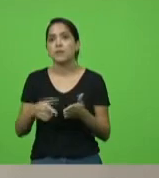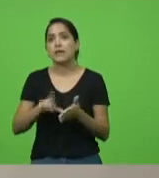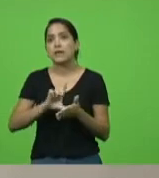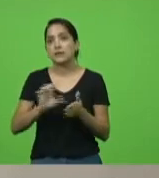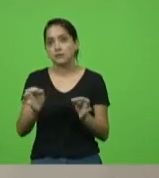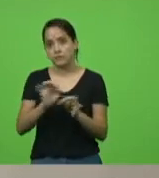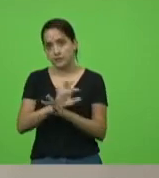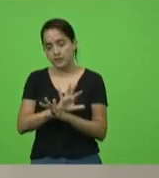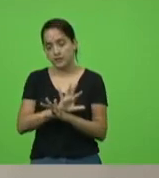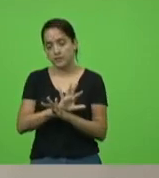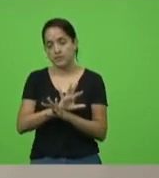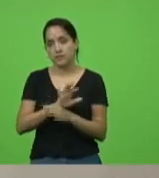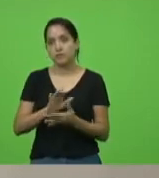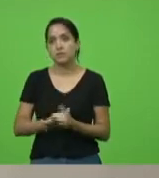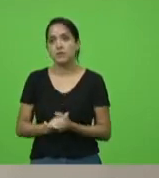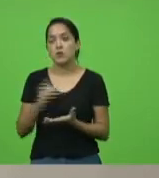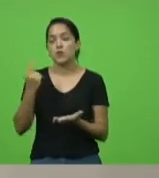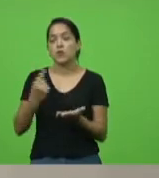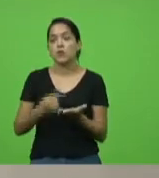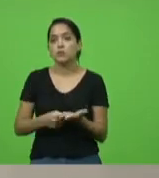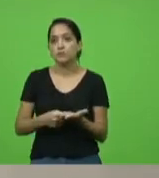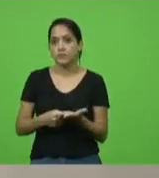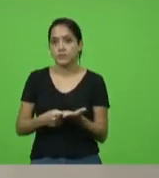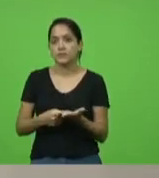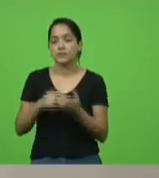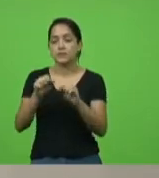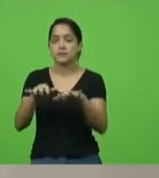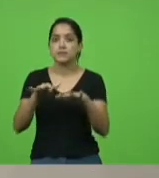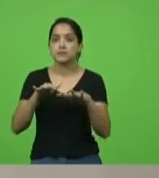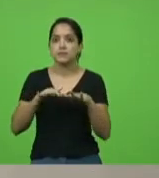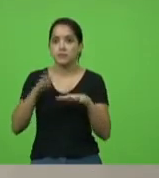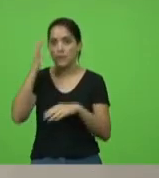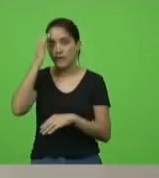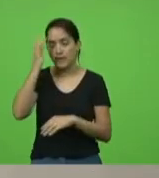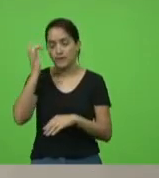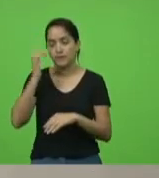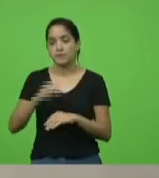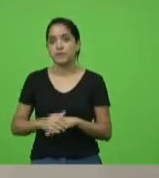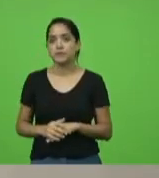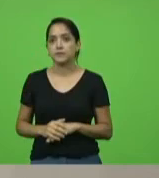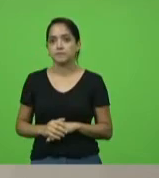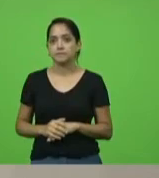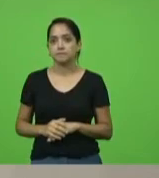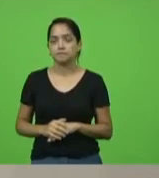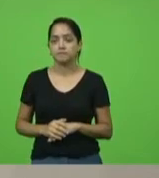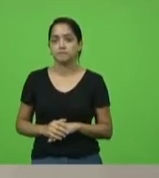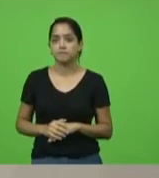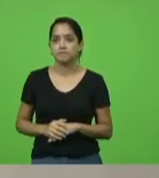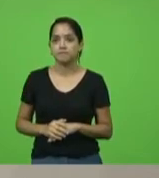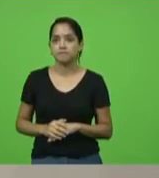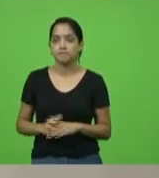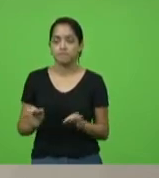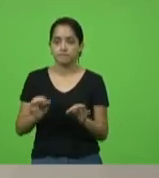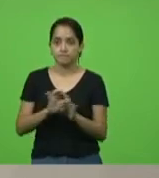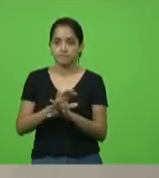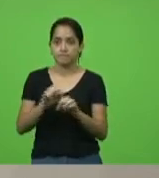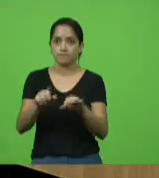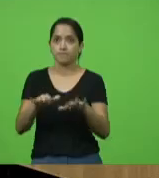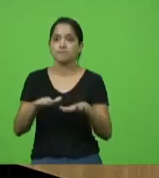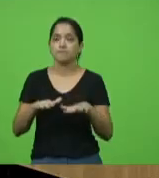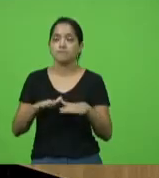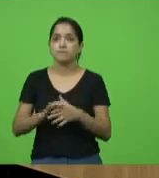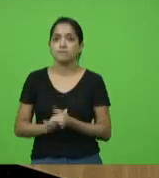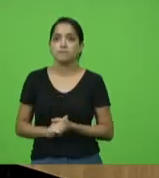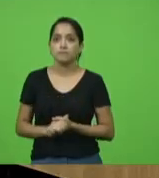encerrar a sessão, convoca outra ordinária para amanhã, no horário regimental. Está encerrada a presente sessão. Obrigado.